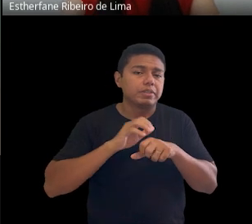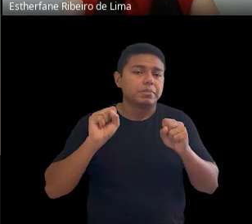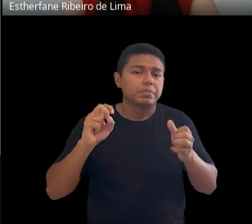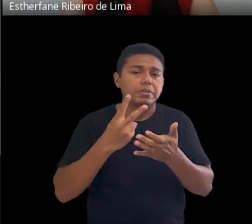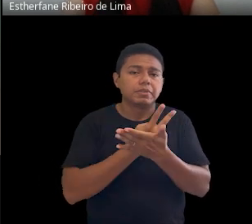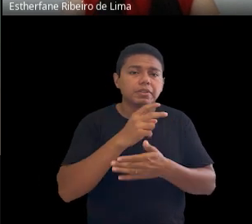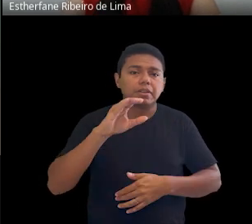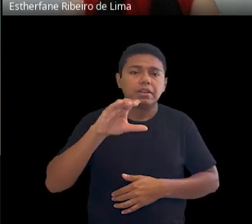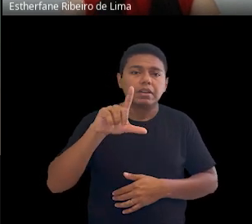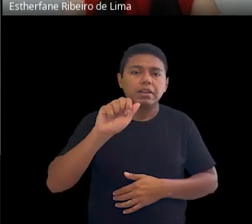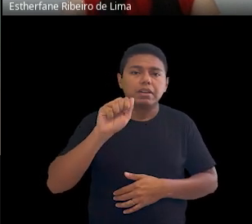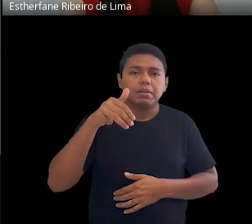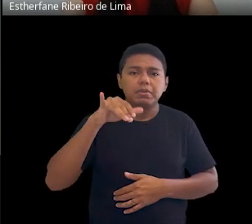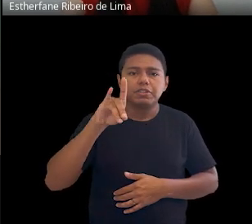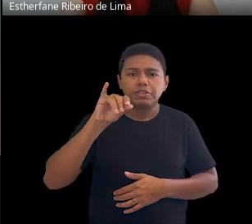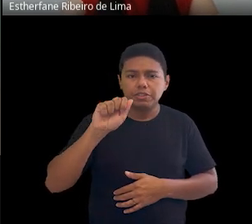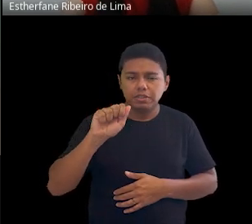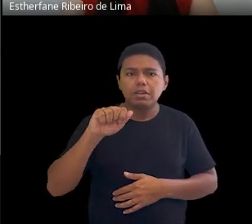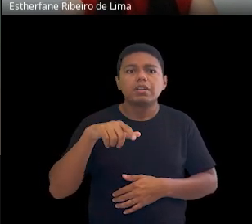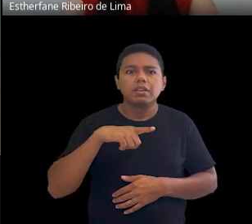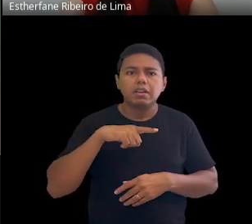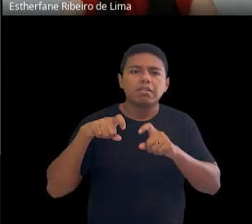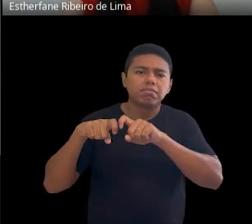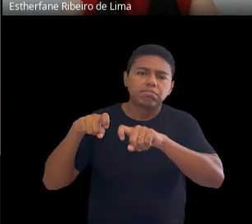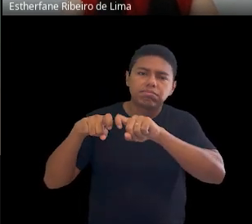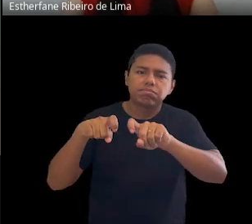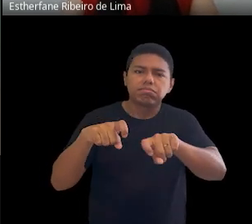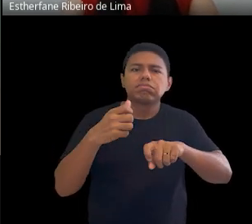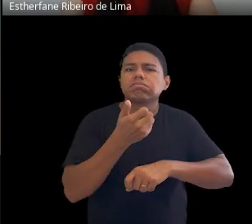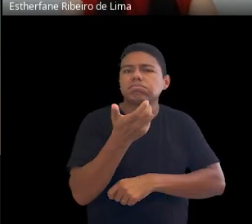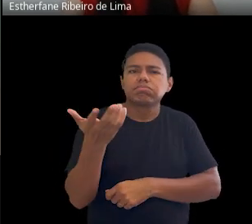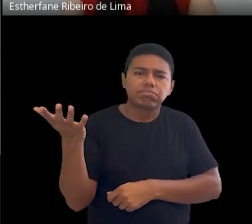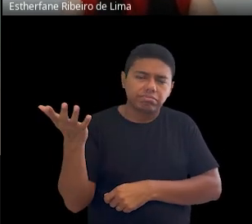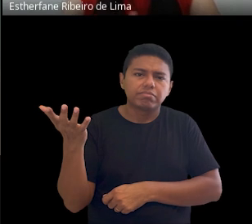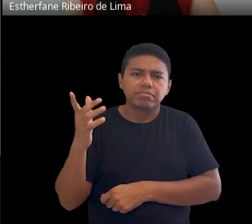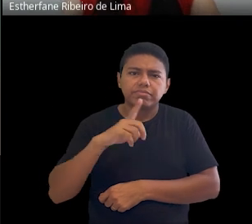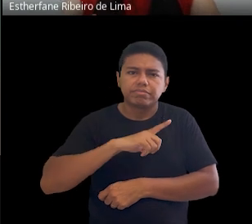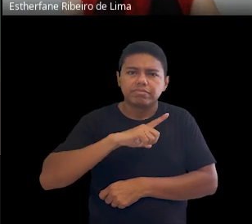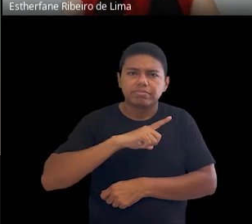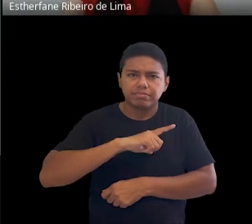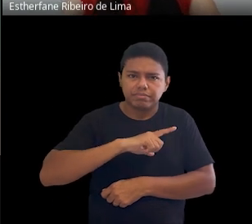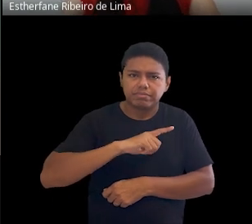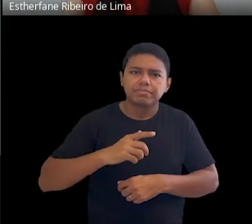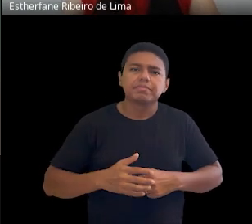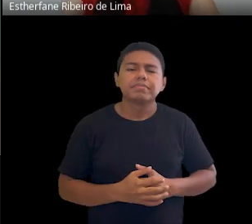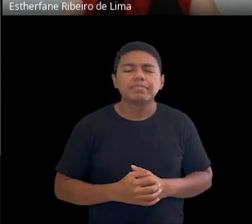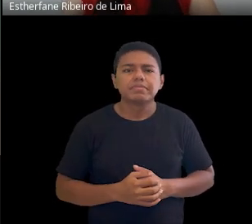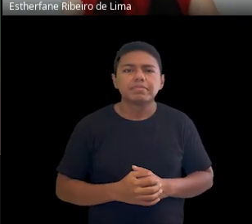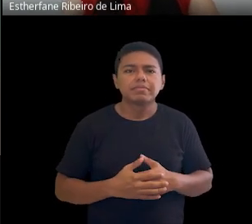seja, que tem uma nova parceria sexual, mais de uma parceria sexual, ou uma parceria sexual com